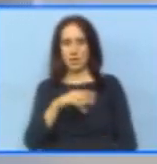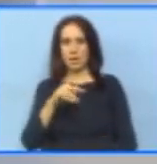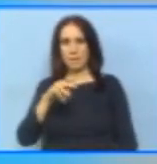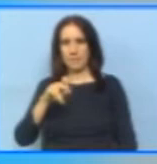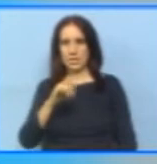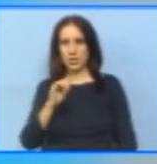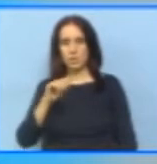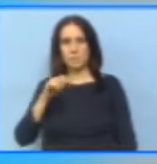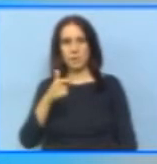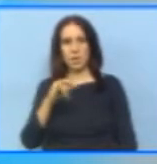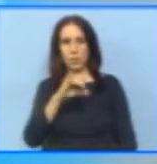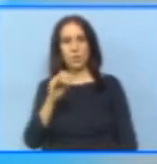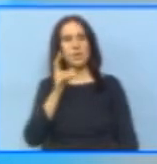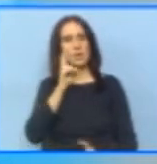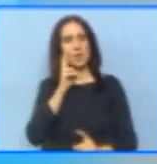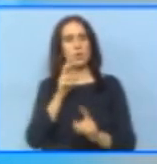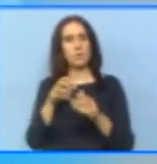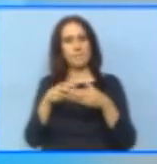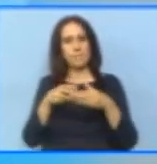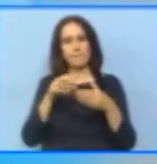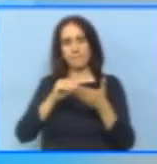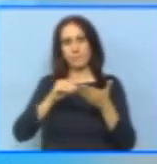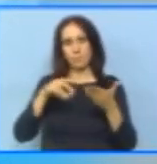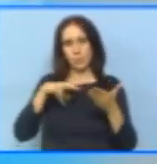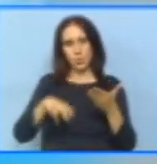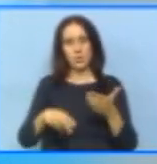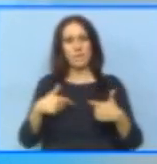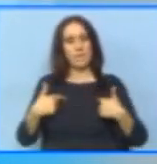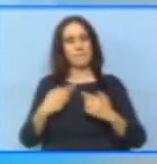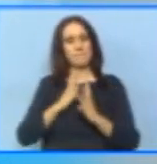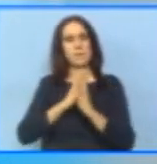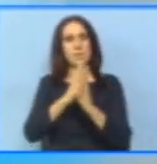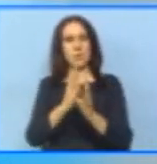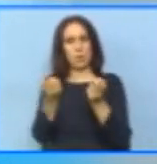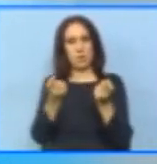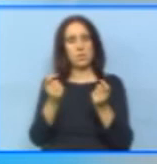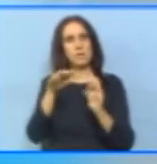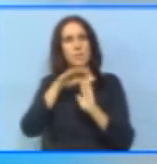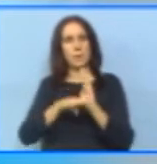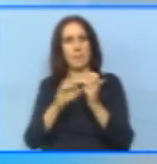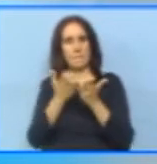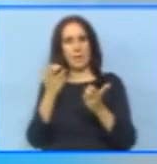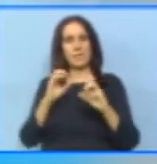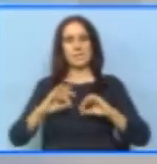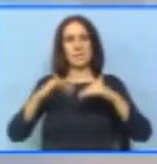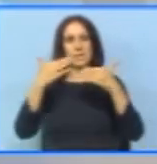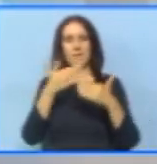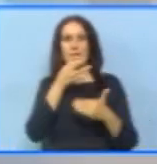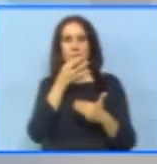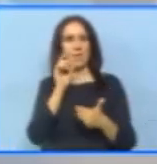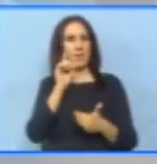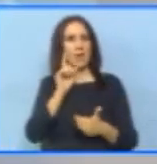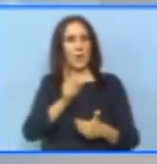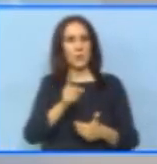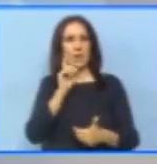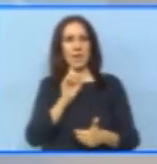organiza esta peregrinação internacional e a apresenta agora neste programa, falando da relevância desta iniciativa. Catarina, boa tarde.